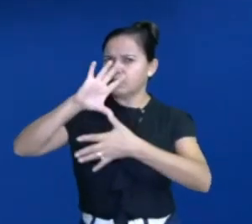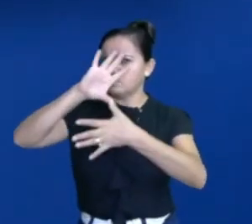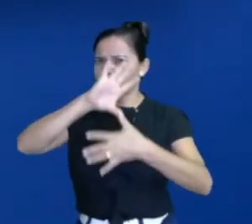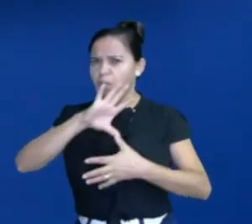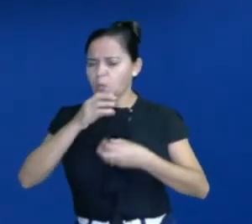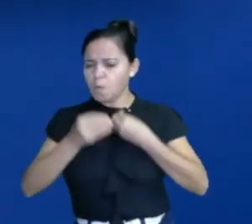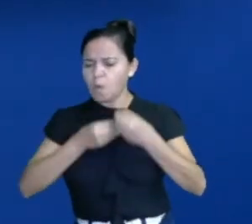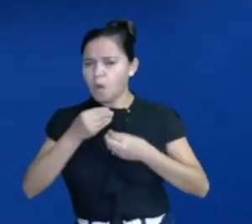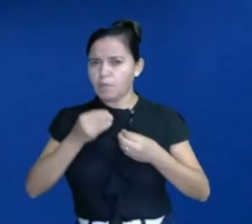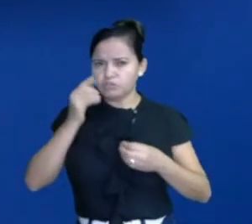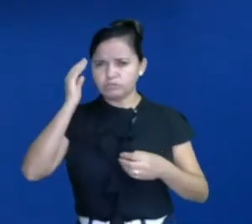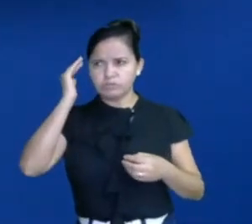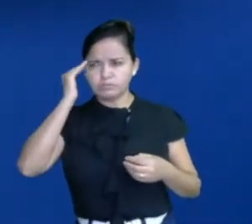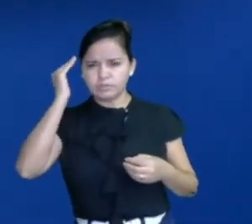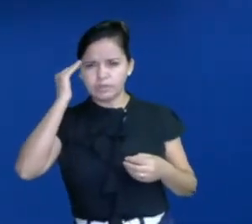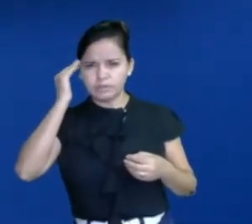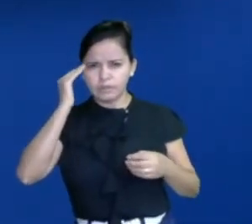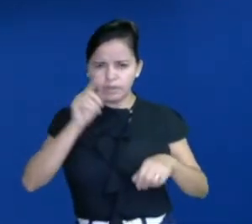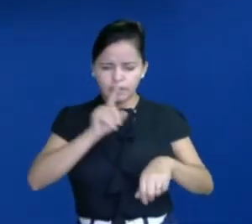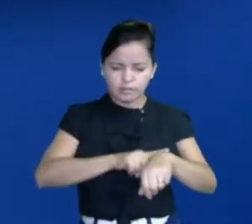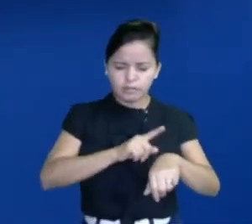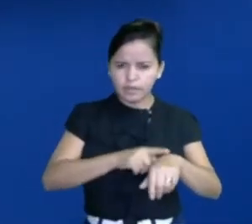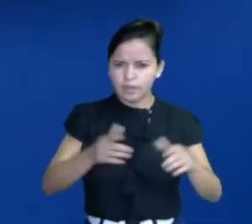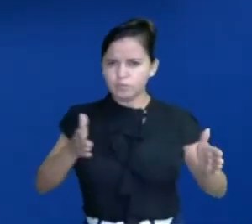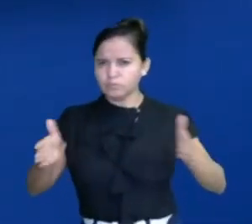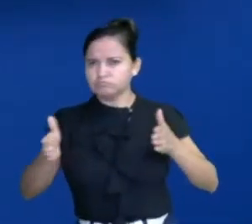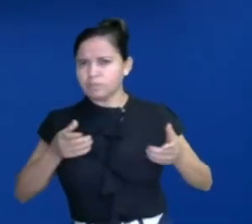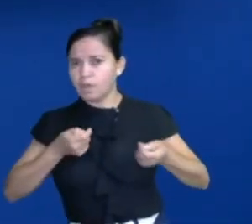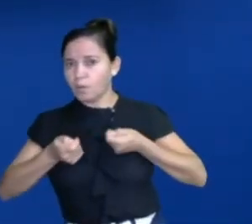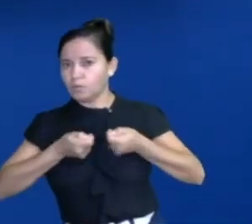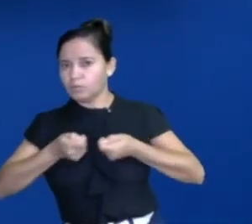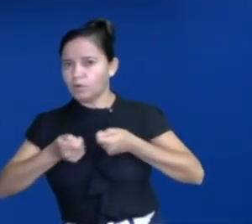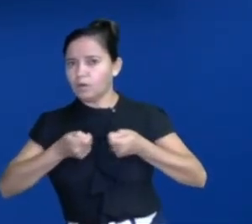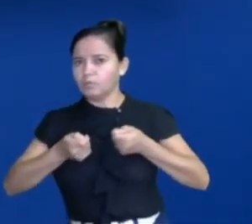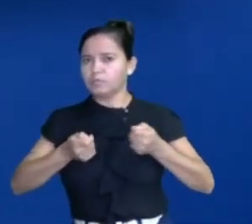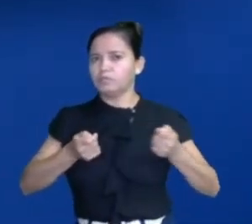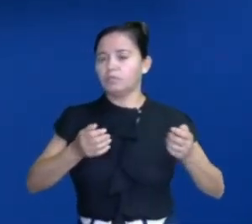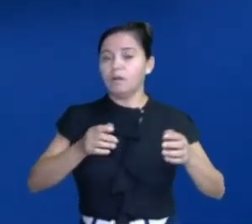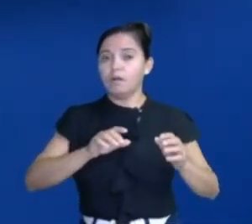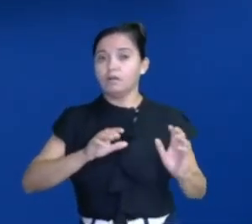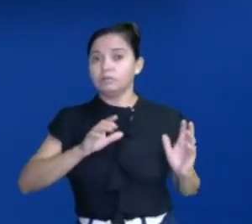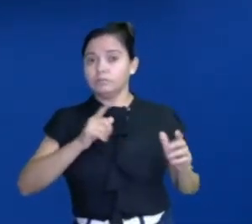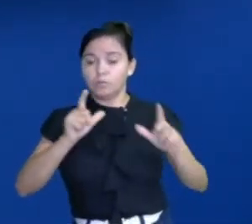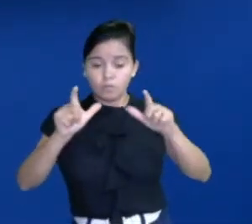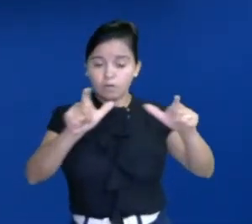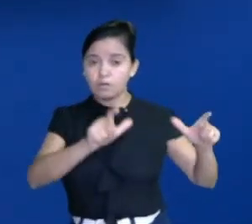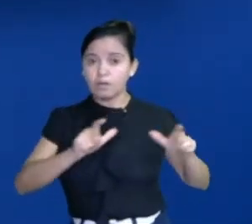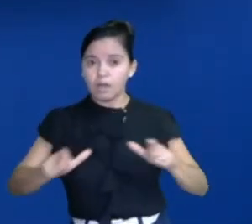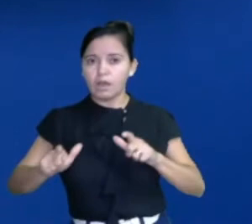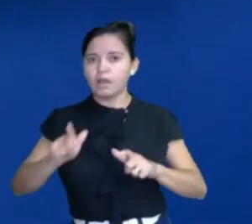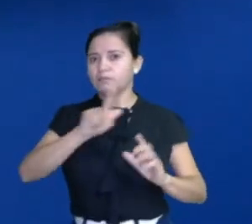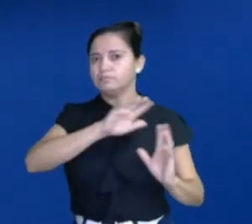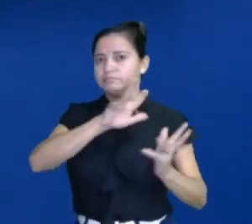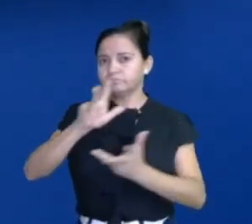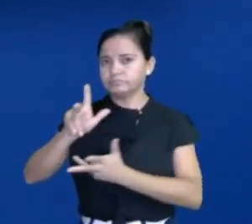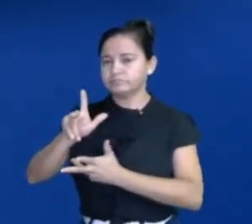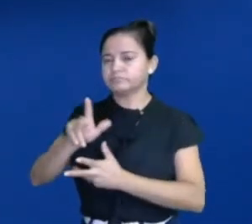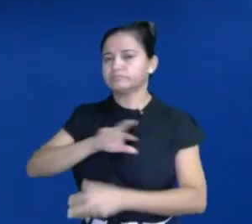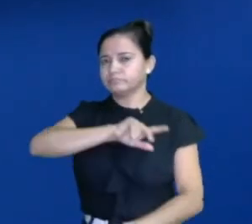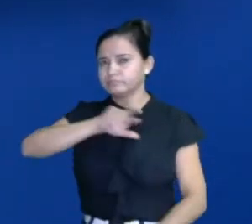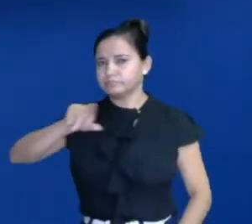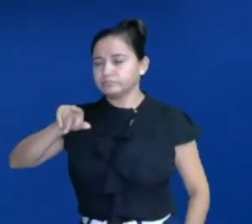ter a noção de tempo e espaço, tempo econômico, espaço geográfico, entre